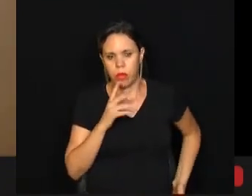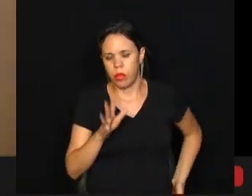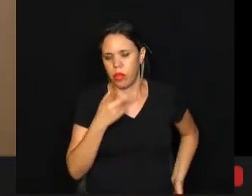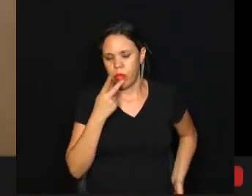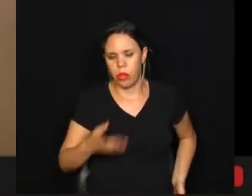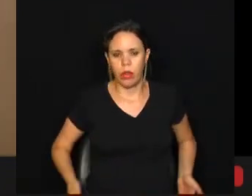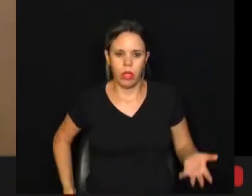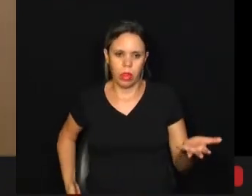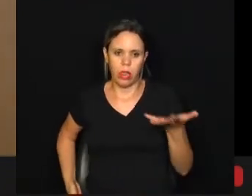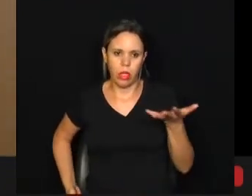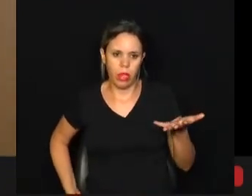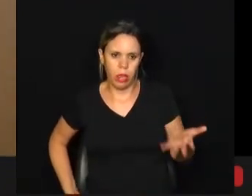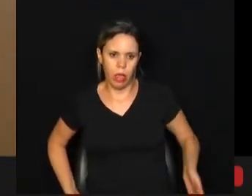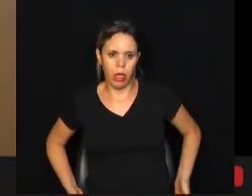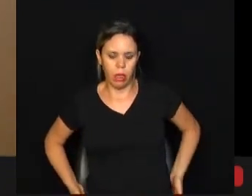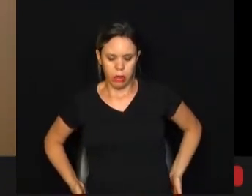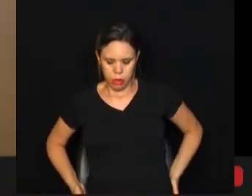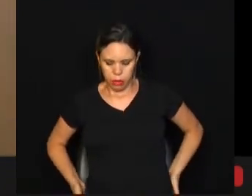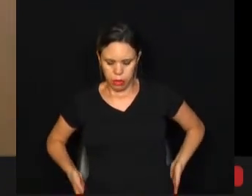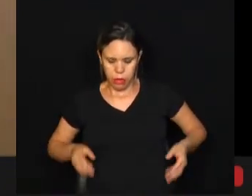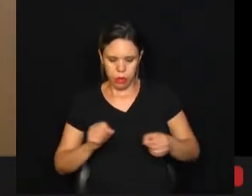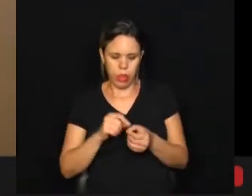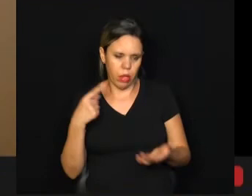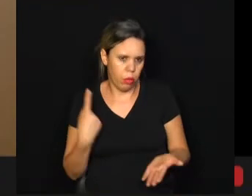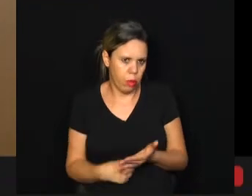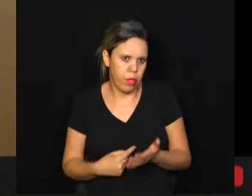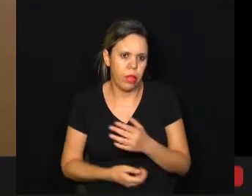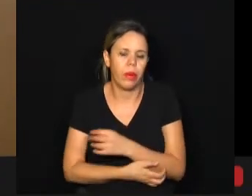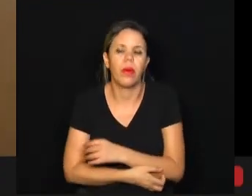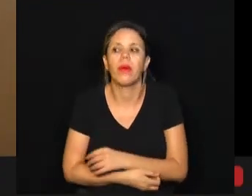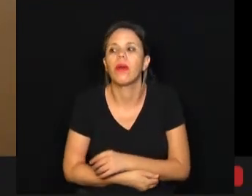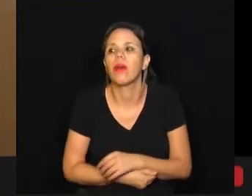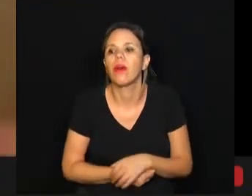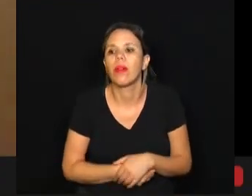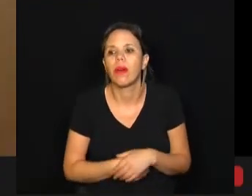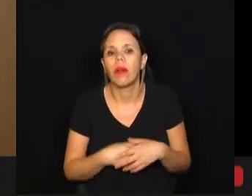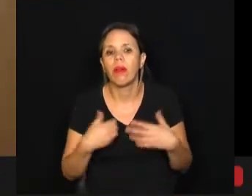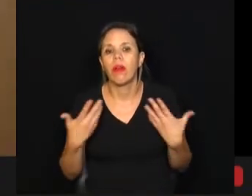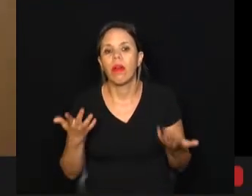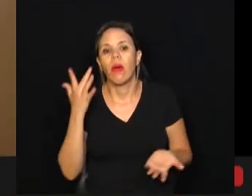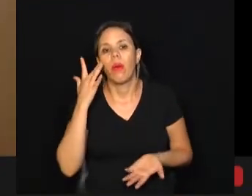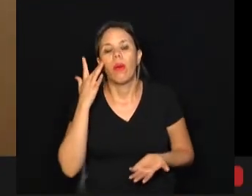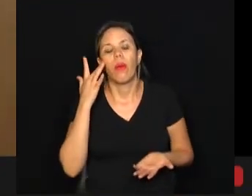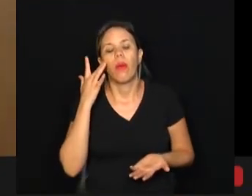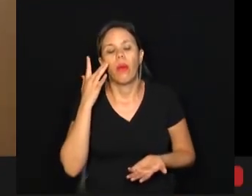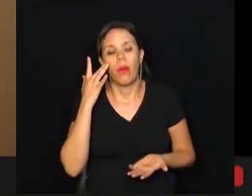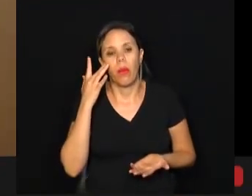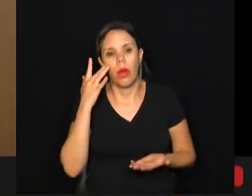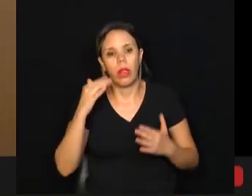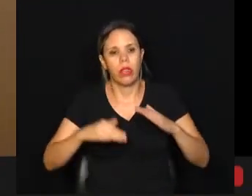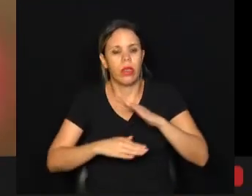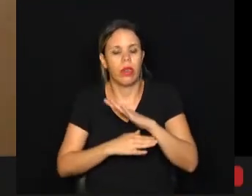quer fazer isso e que se comprometeu a fazer. Então, eu acho que toca à Câmara saber